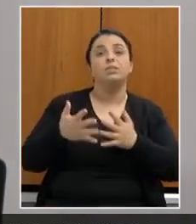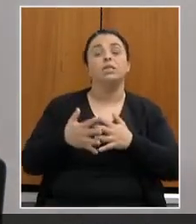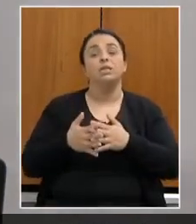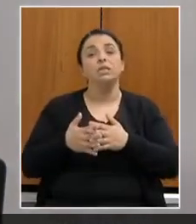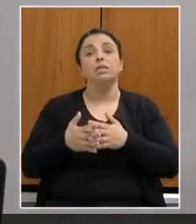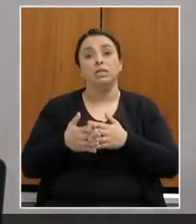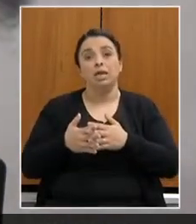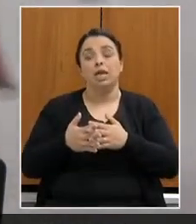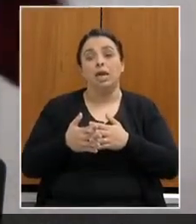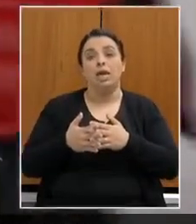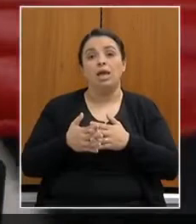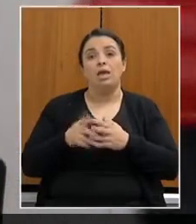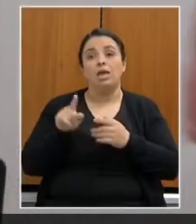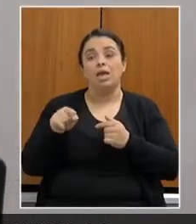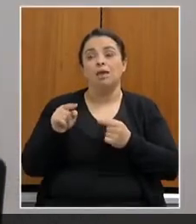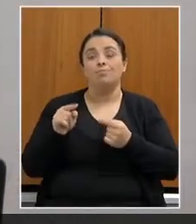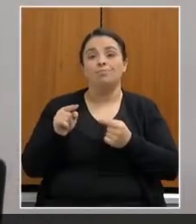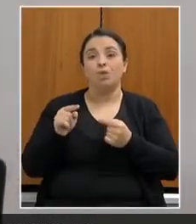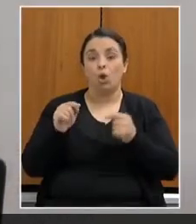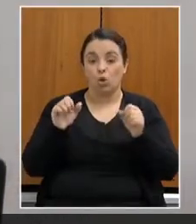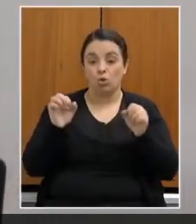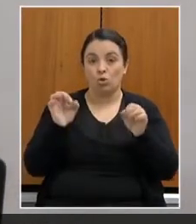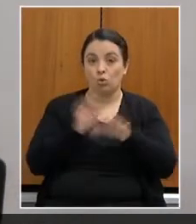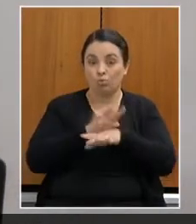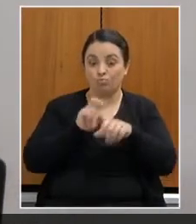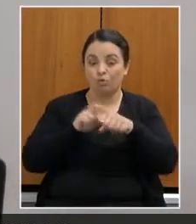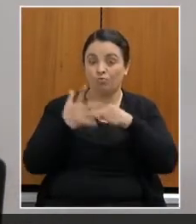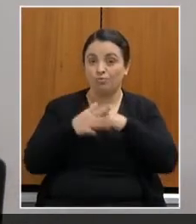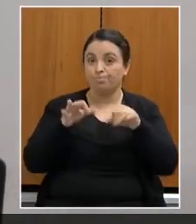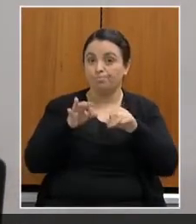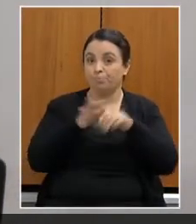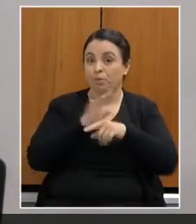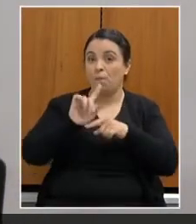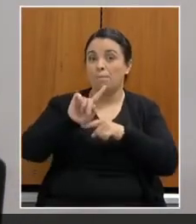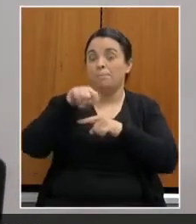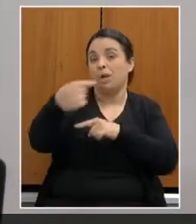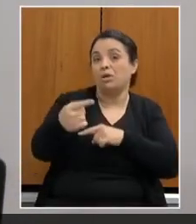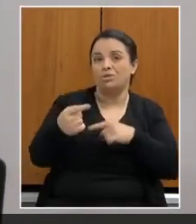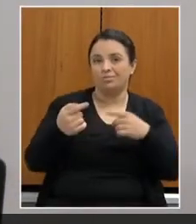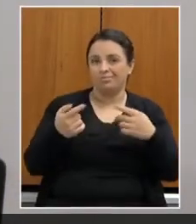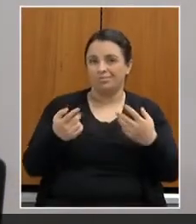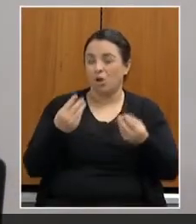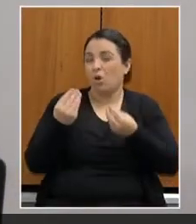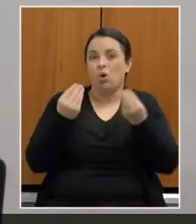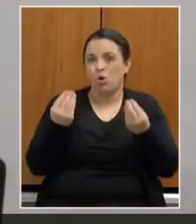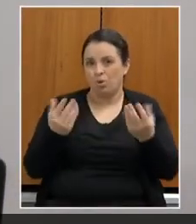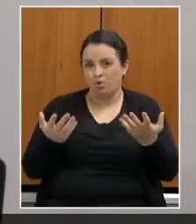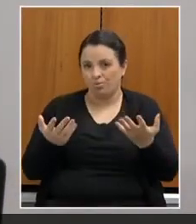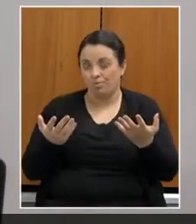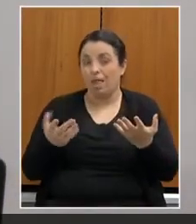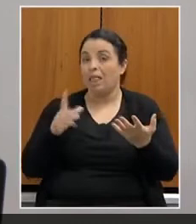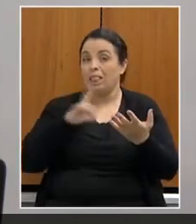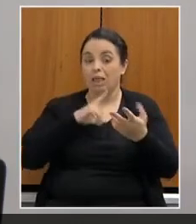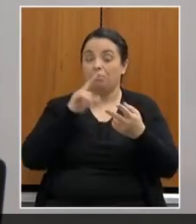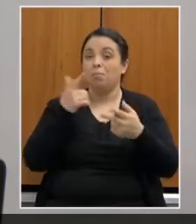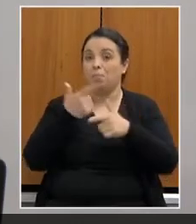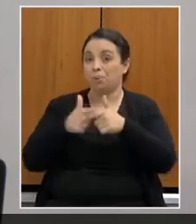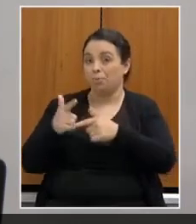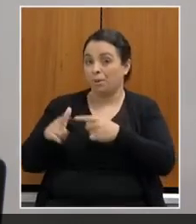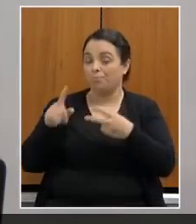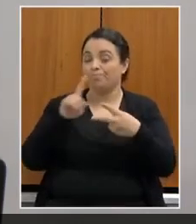que é o período pós-Covid. Nós estamos vendo aí, Dr. Paulo, dois problemas muito sérios.